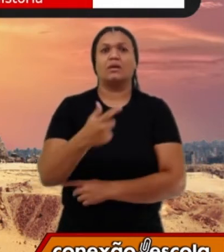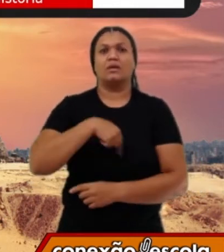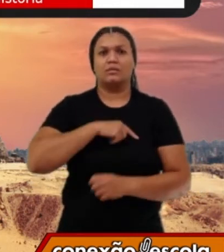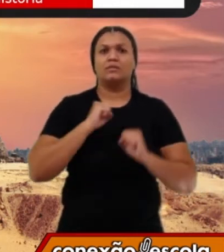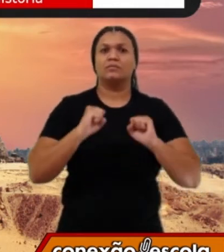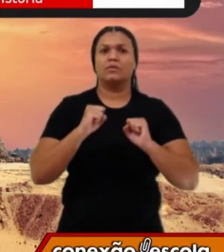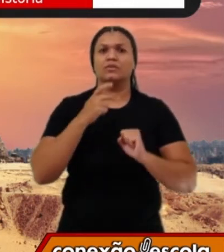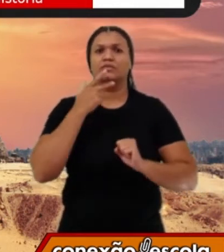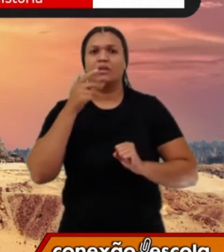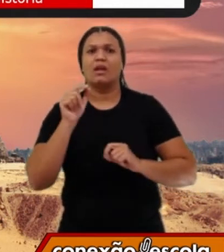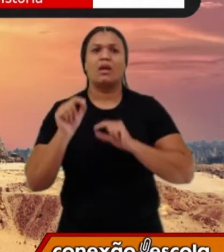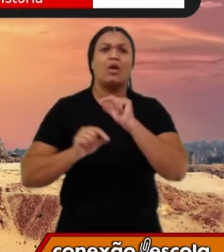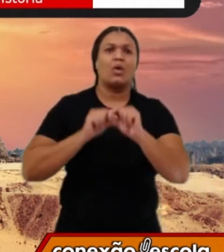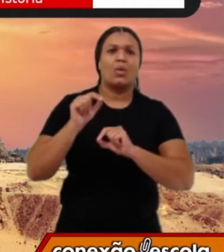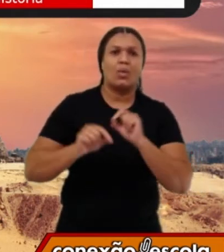Funding-Loa, de